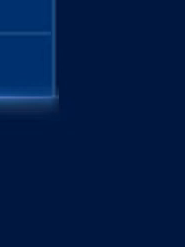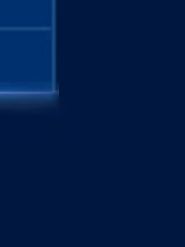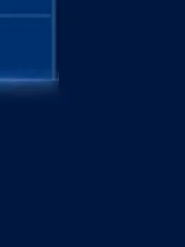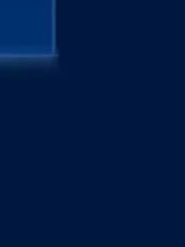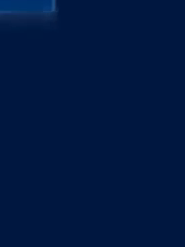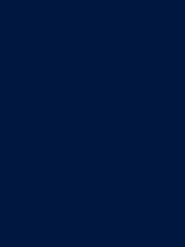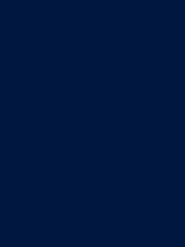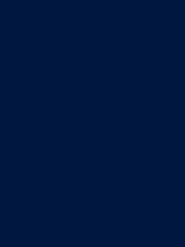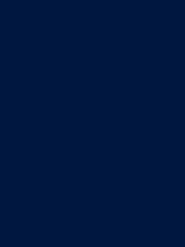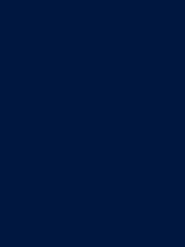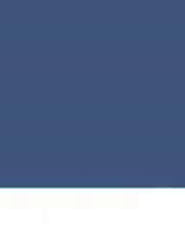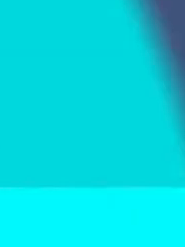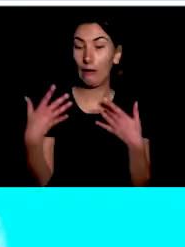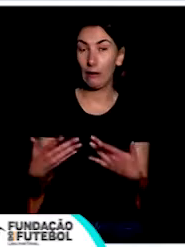golos.